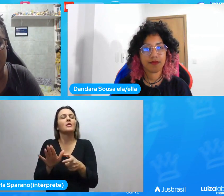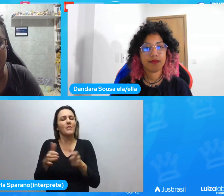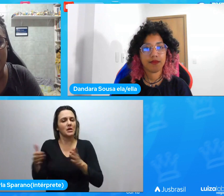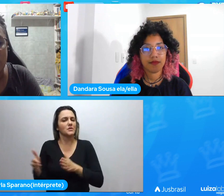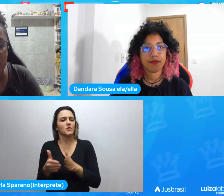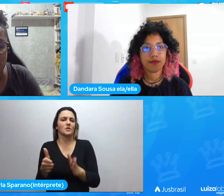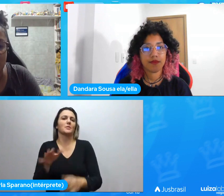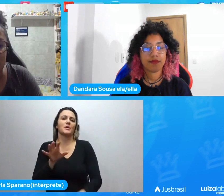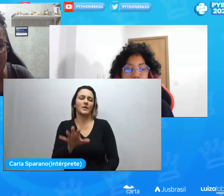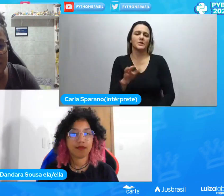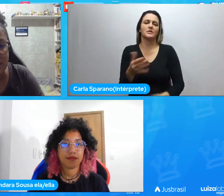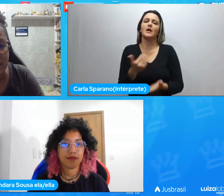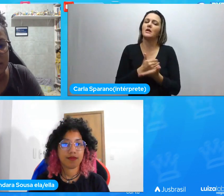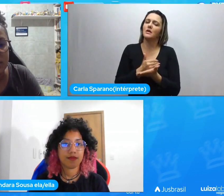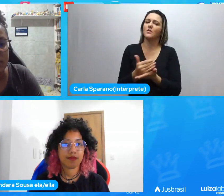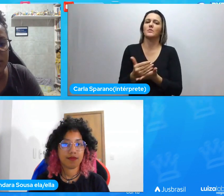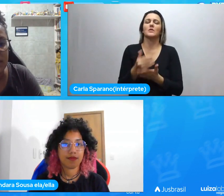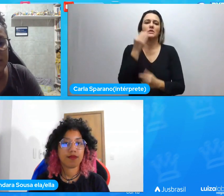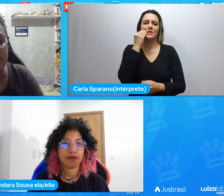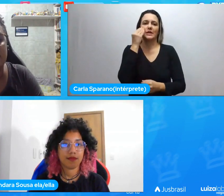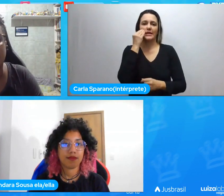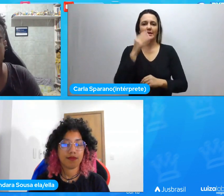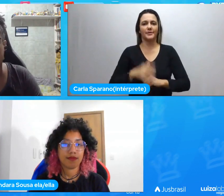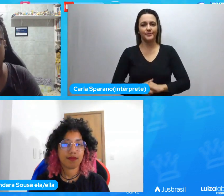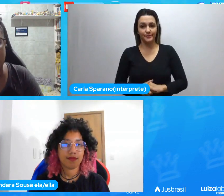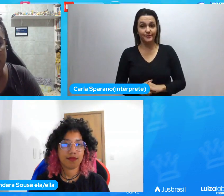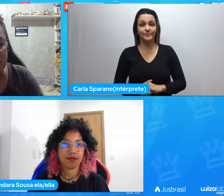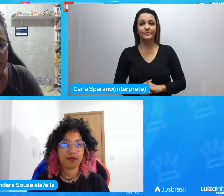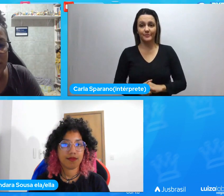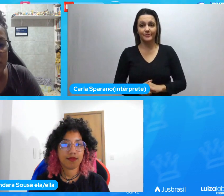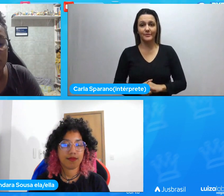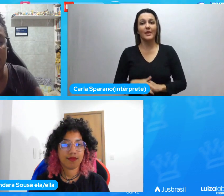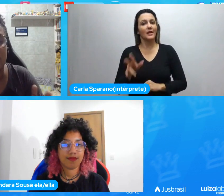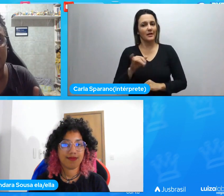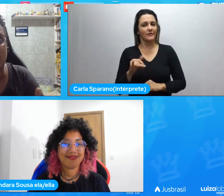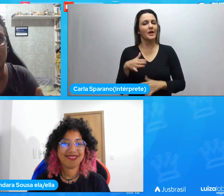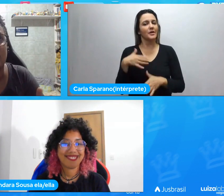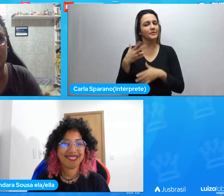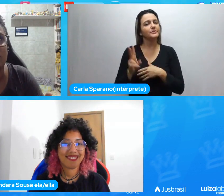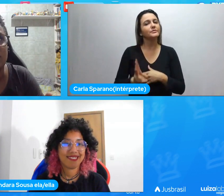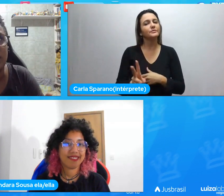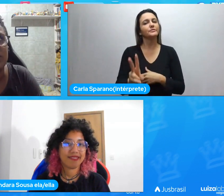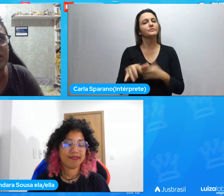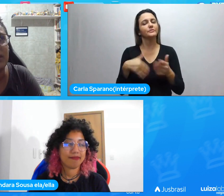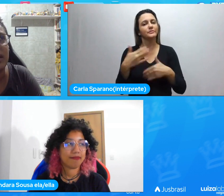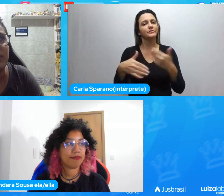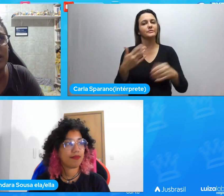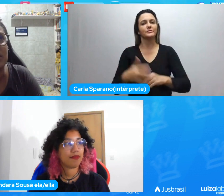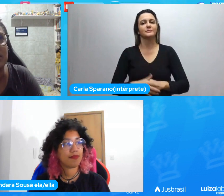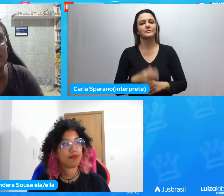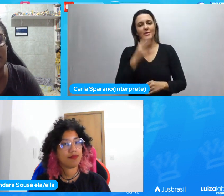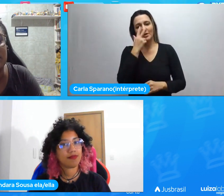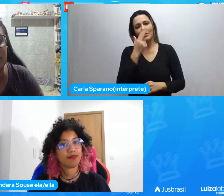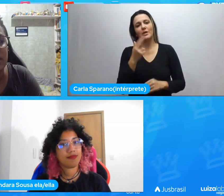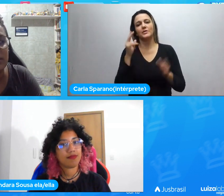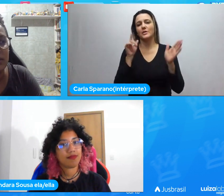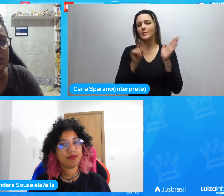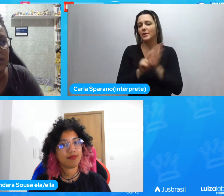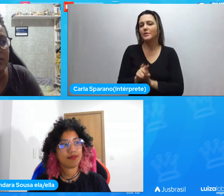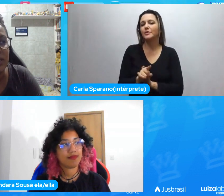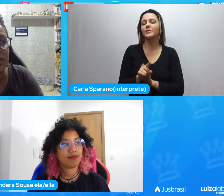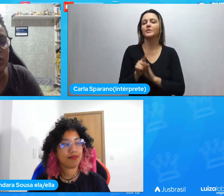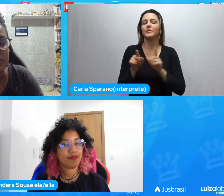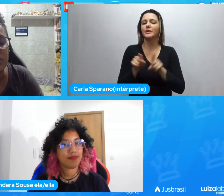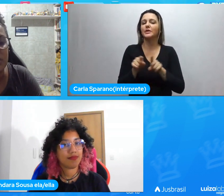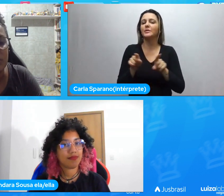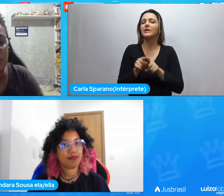esse. É começar e é tentar. E aí vai continuar indo. Eu acho que a pergunta divide também. Se